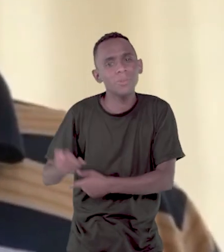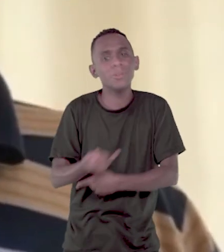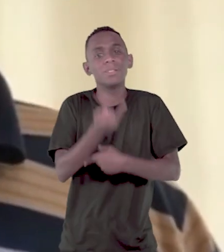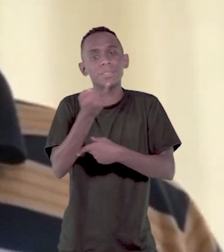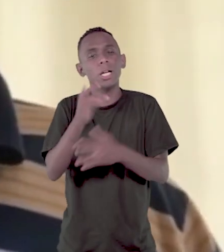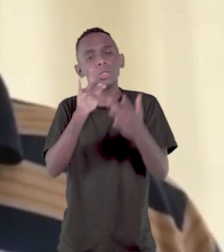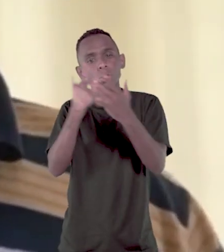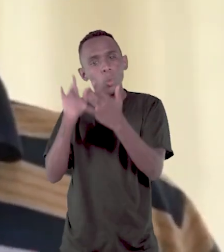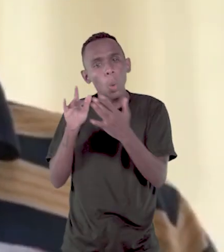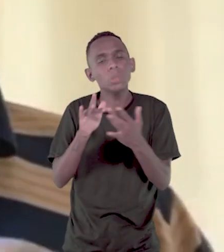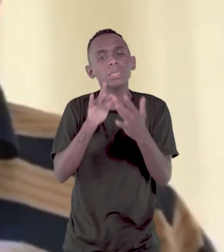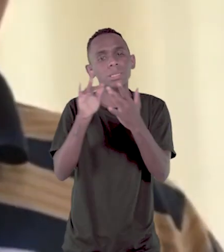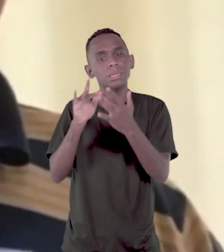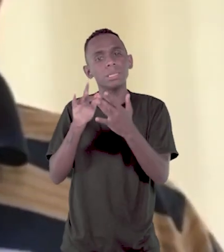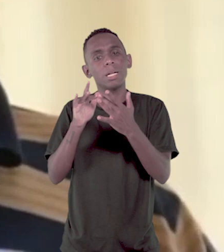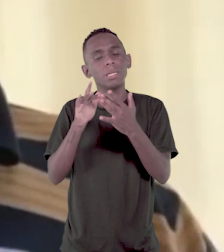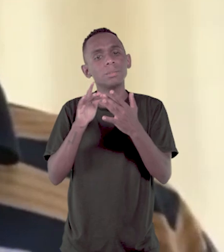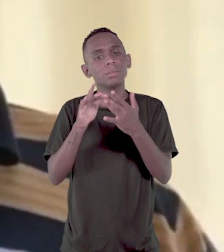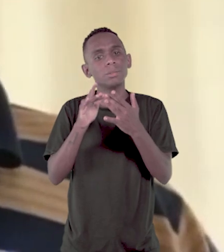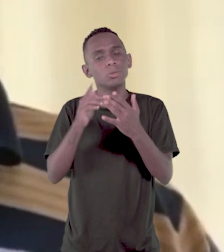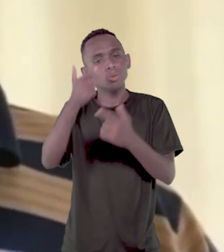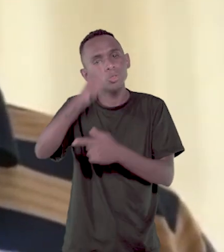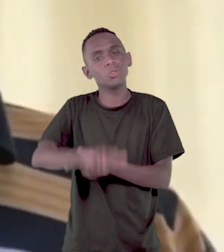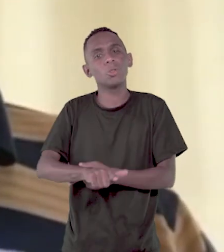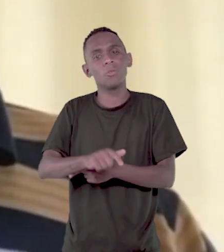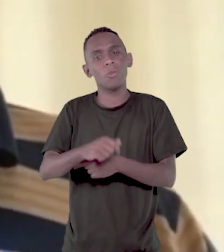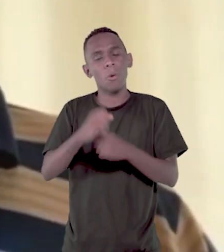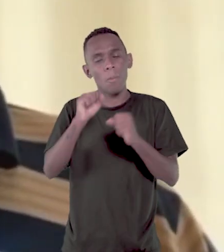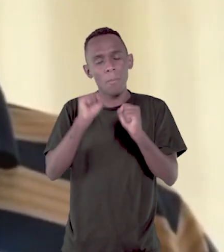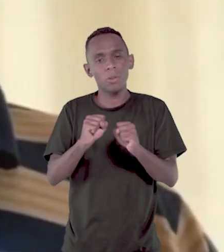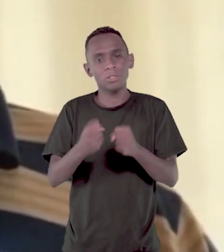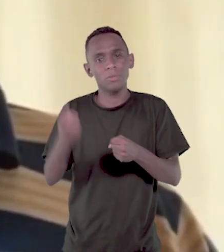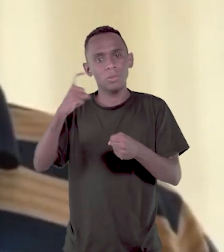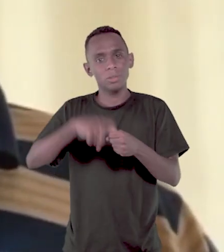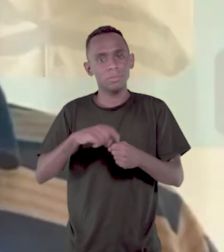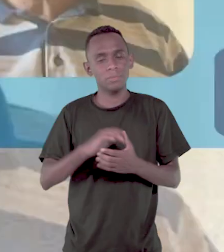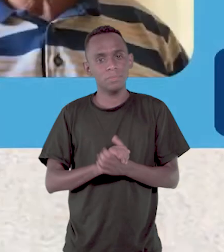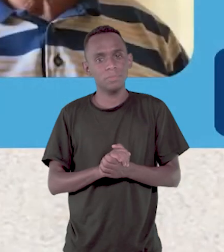tão prazerosos quanto aqueles venham de volta.